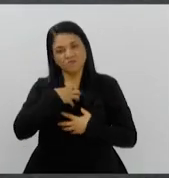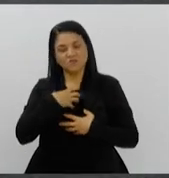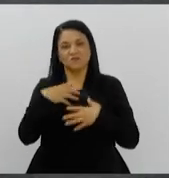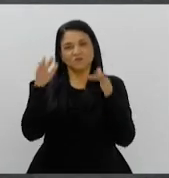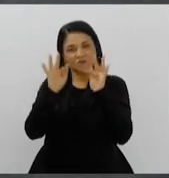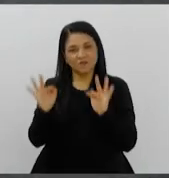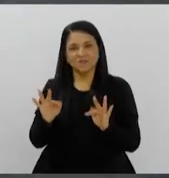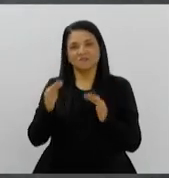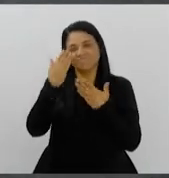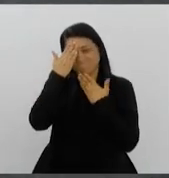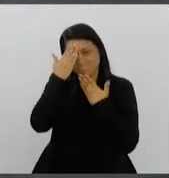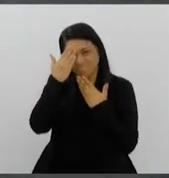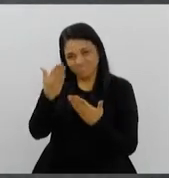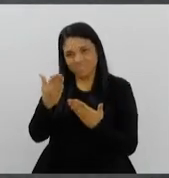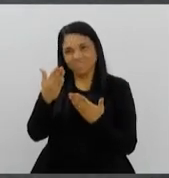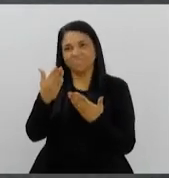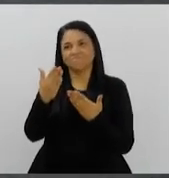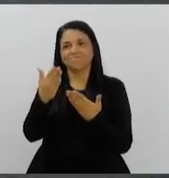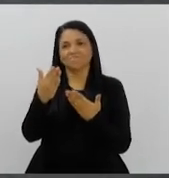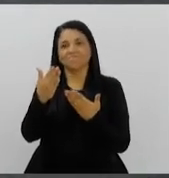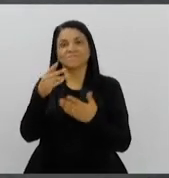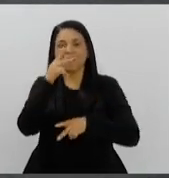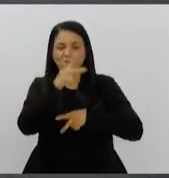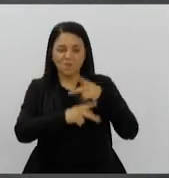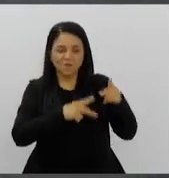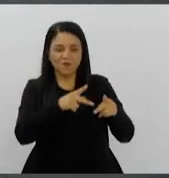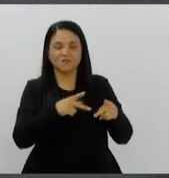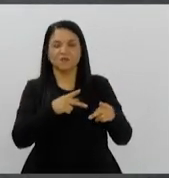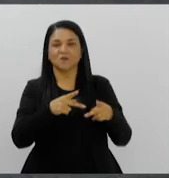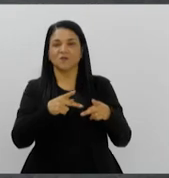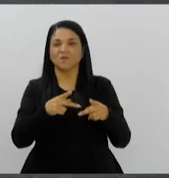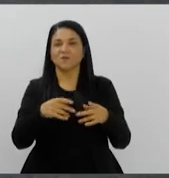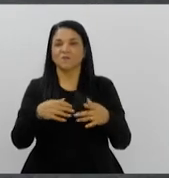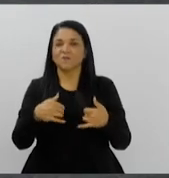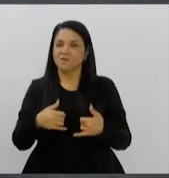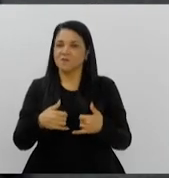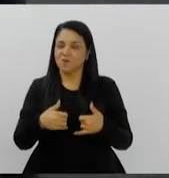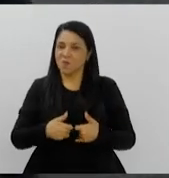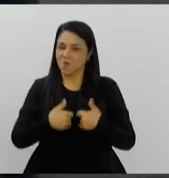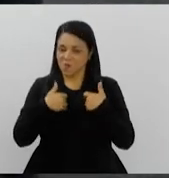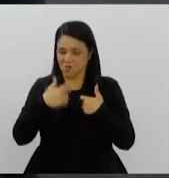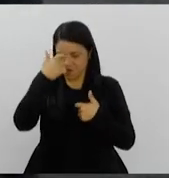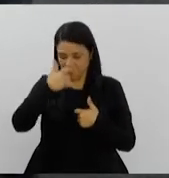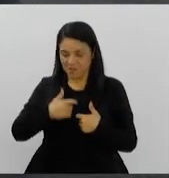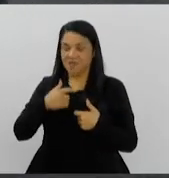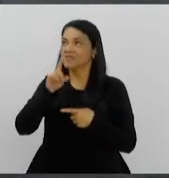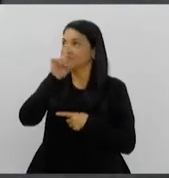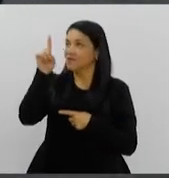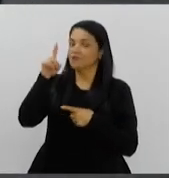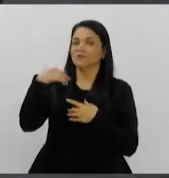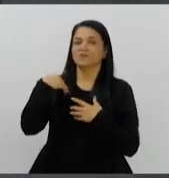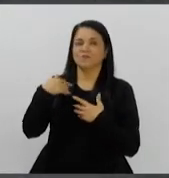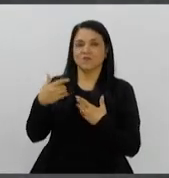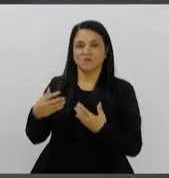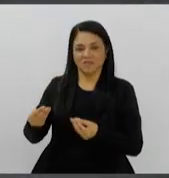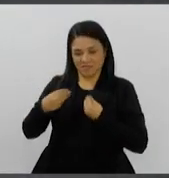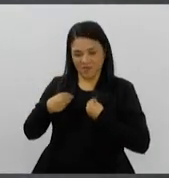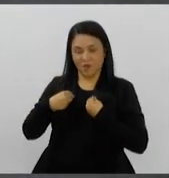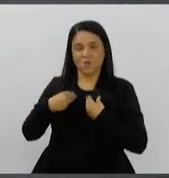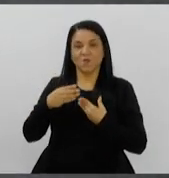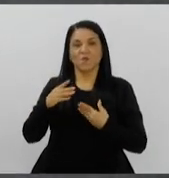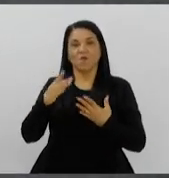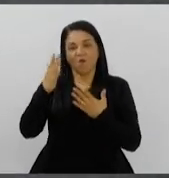estou muito grato, porque a população me honrou, Deus mais do que tudo me honrou. E dizer,